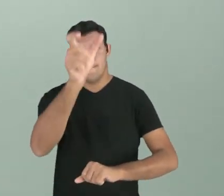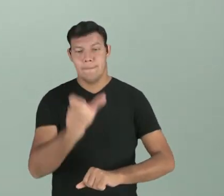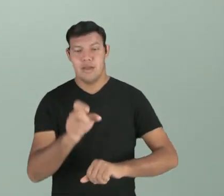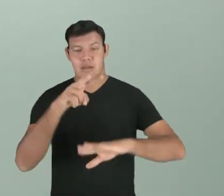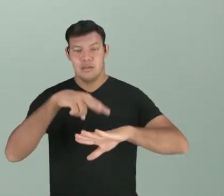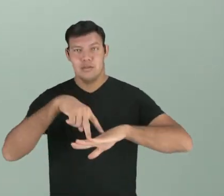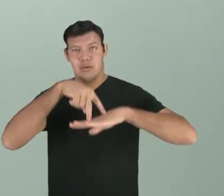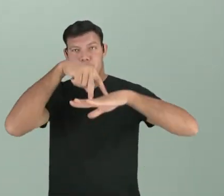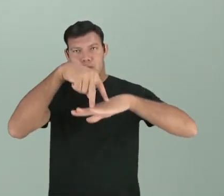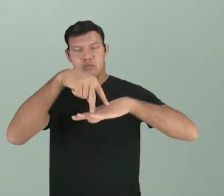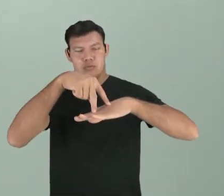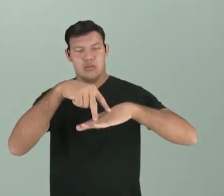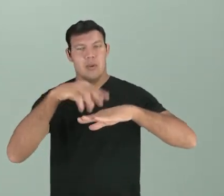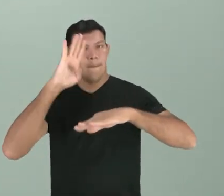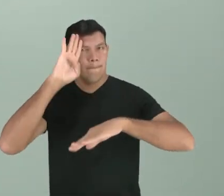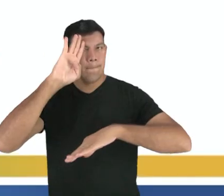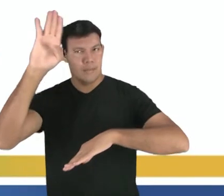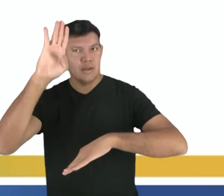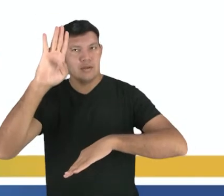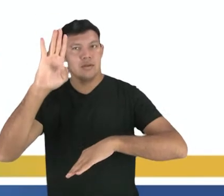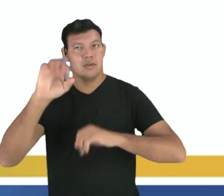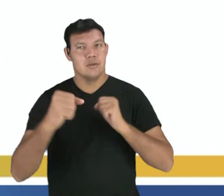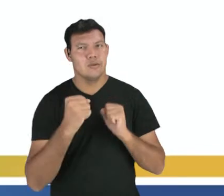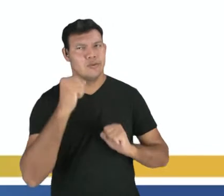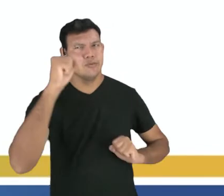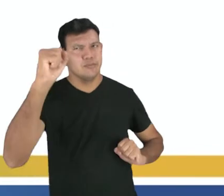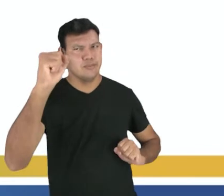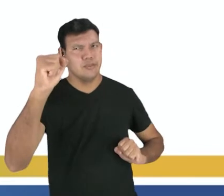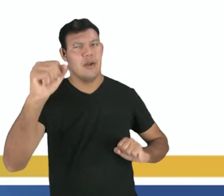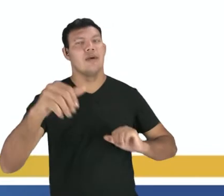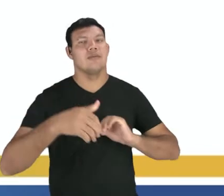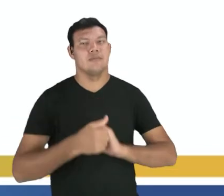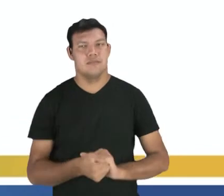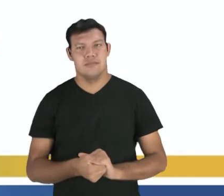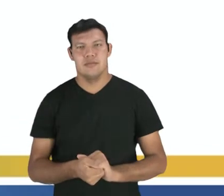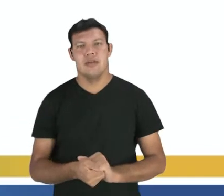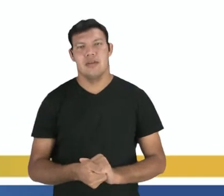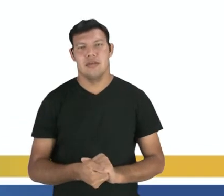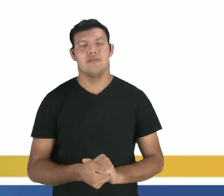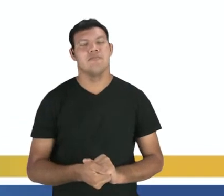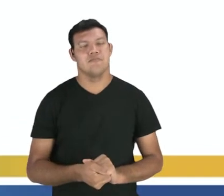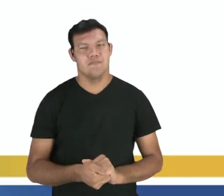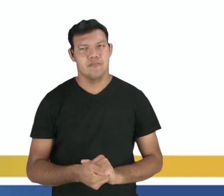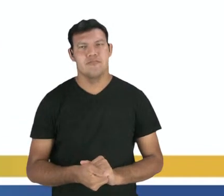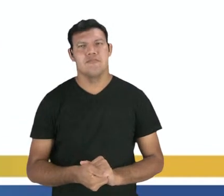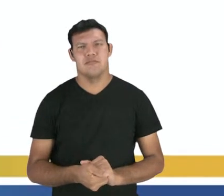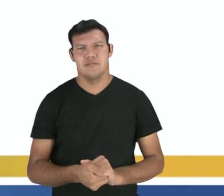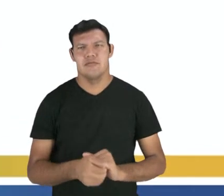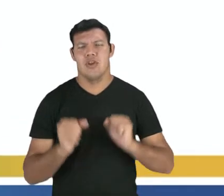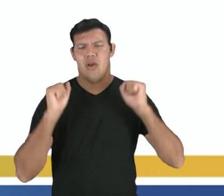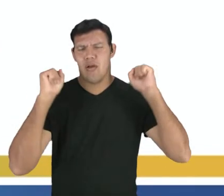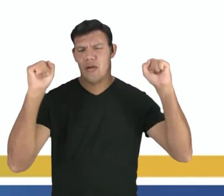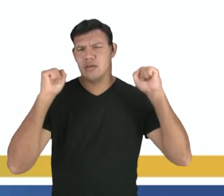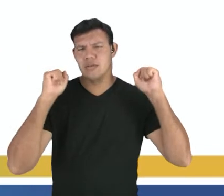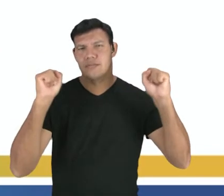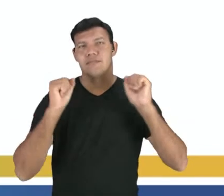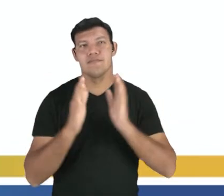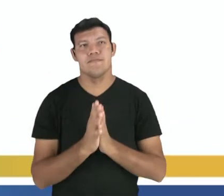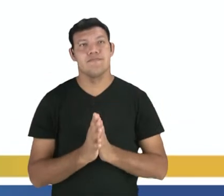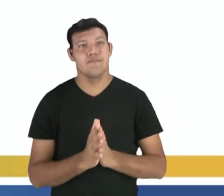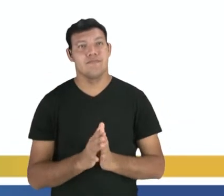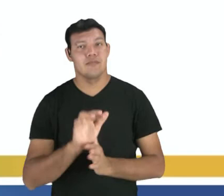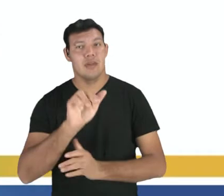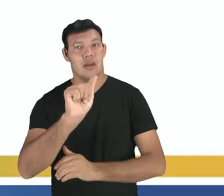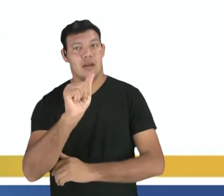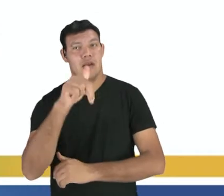vai ser o principal o herói ou a heroína é por qual todos torcem entre o antagonista